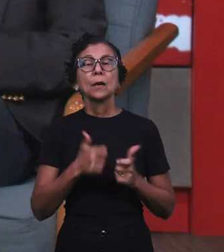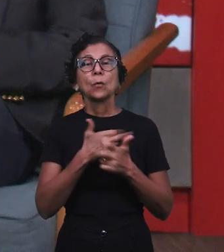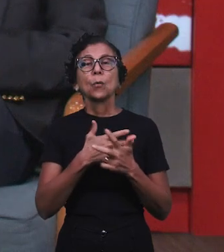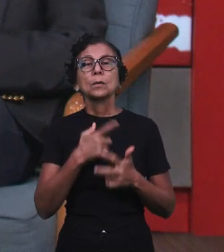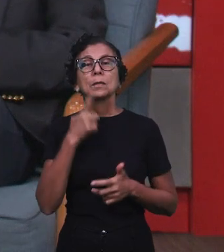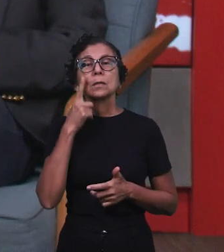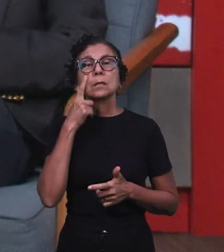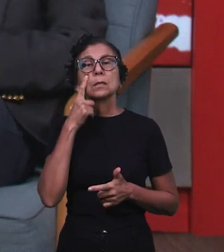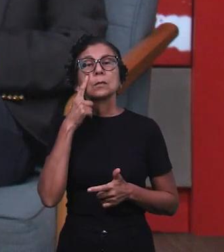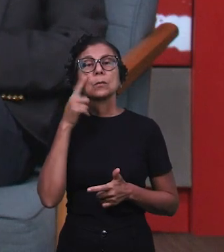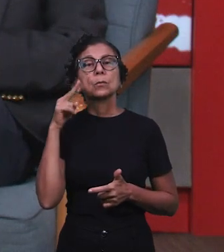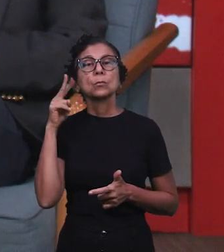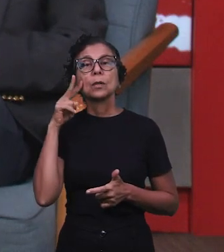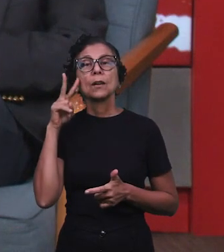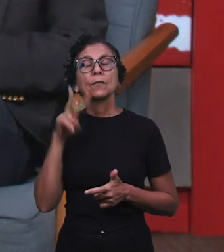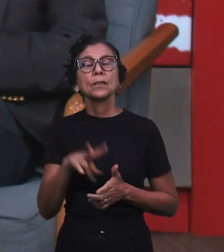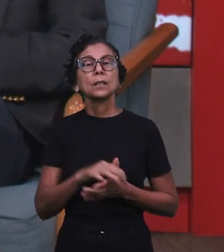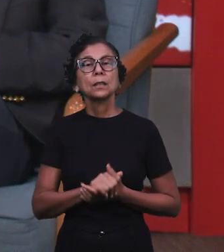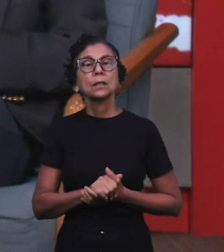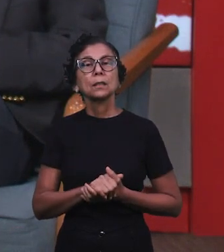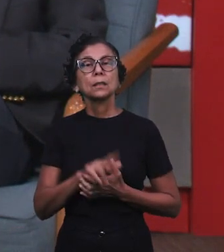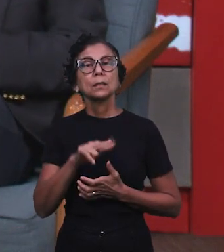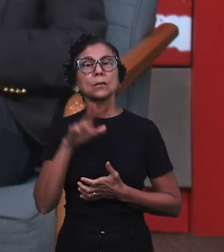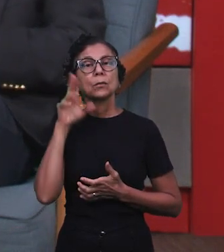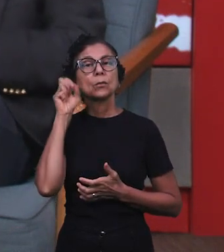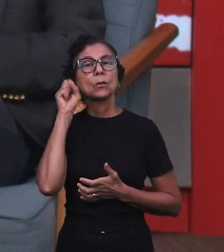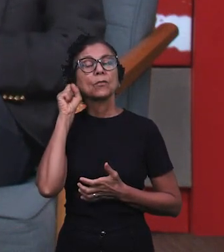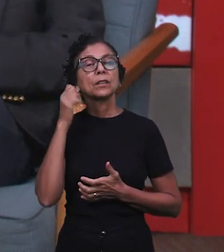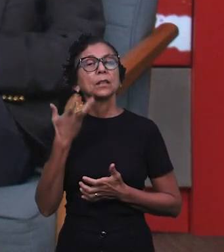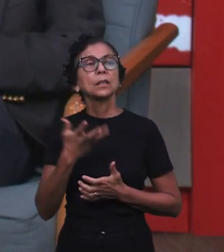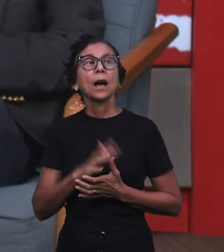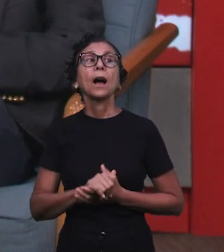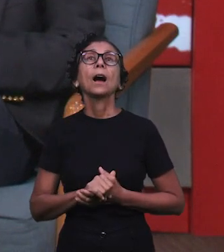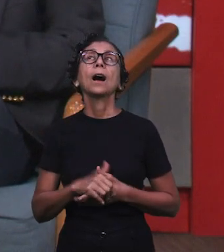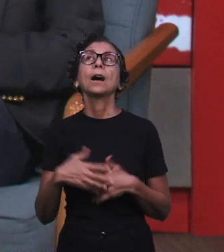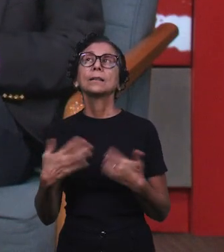ouviu. Então, o que Paulo era? Paulo era surdo.